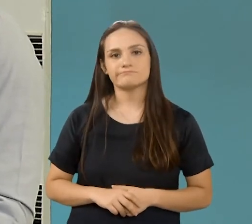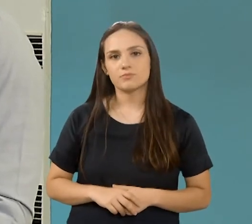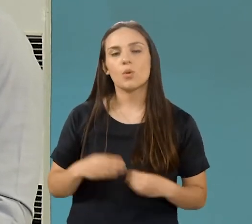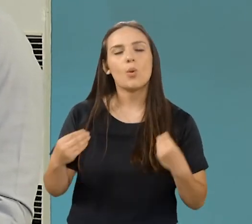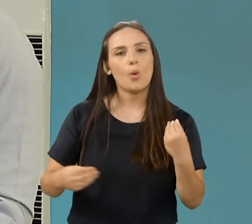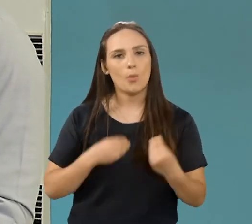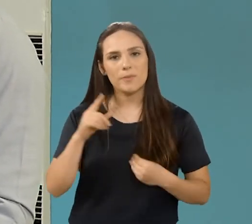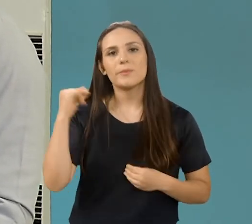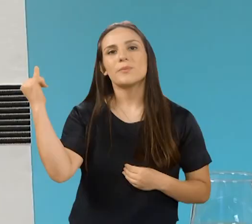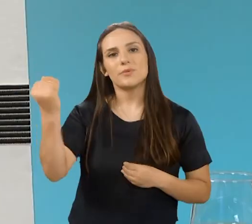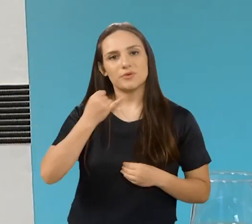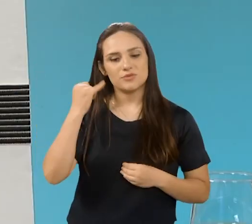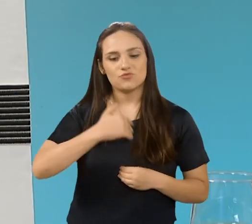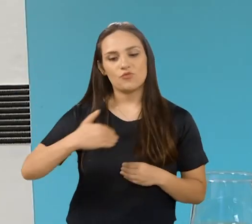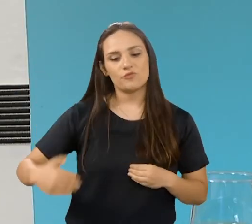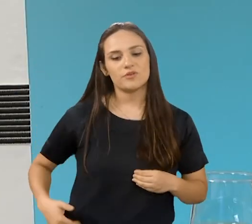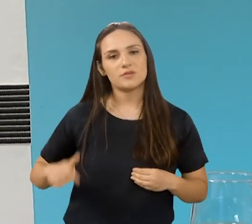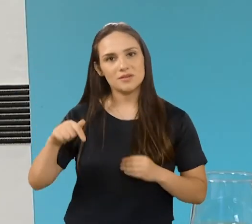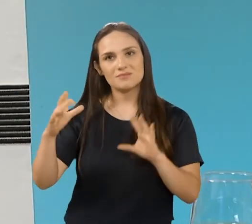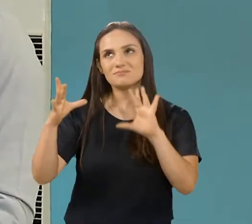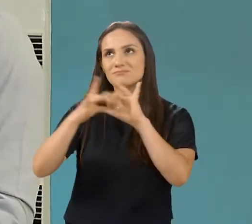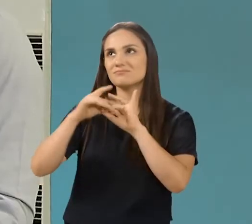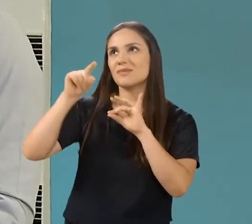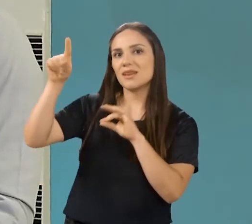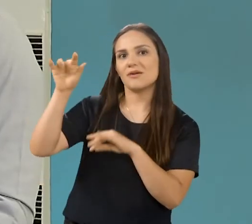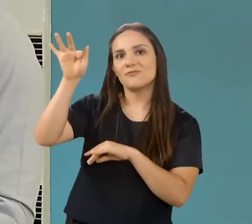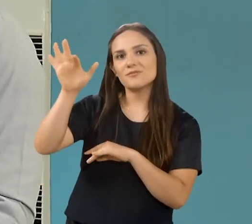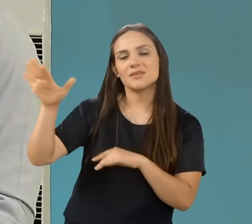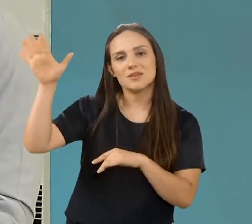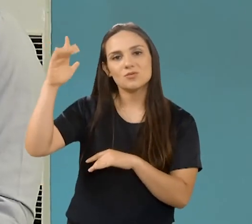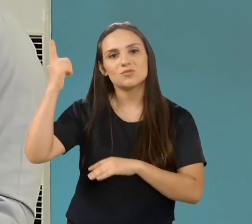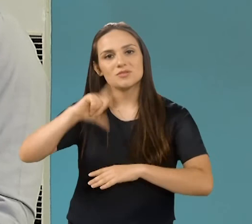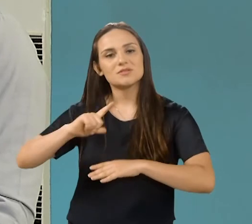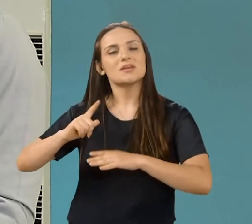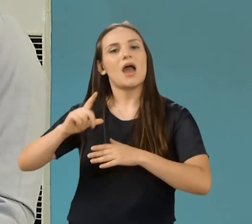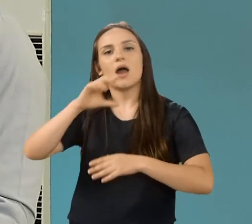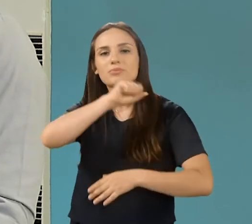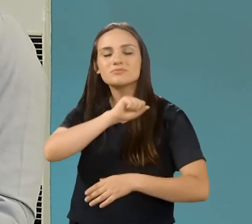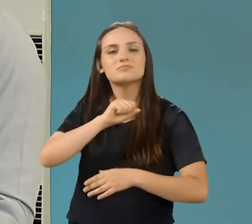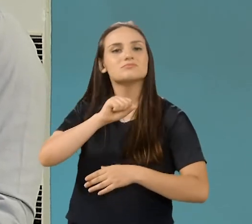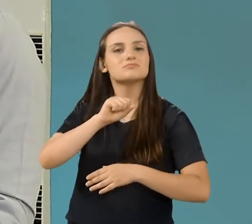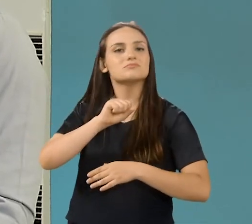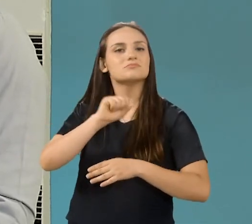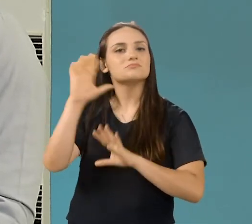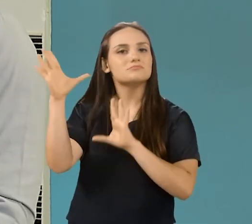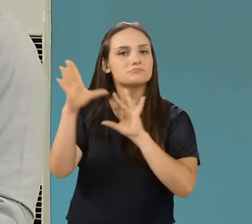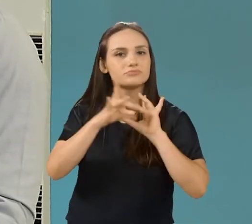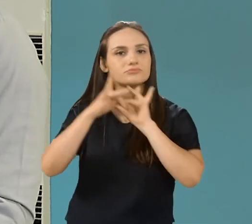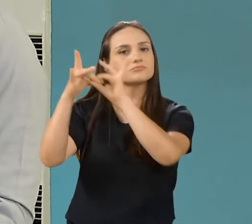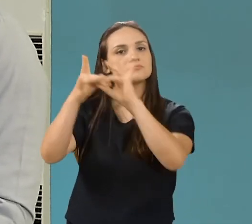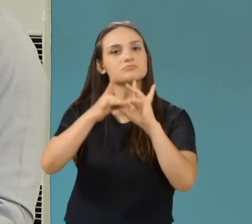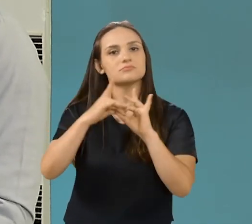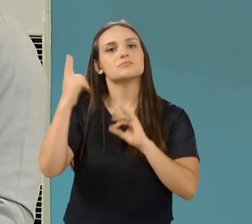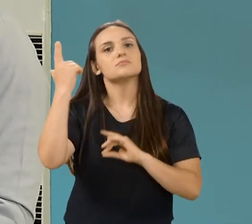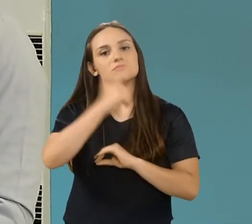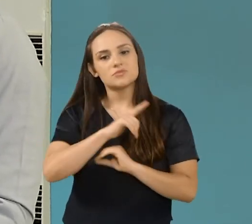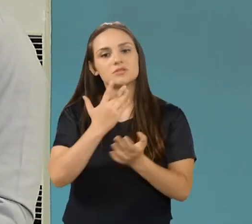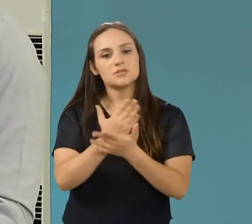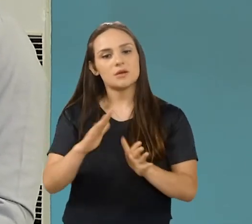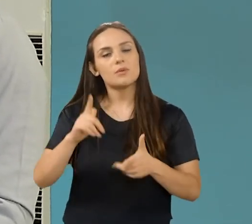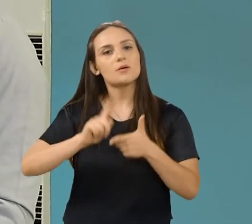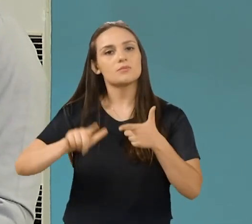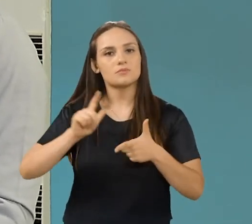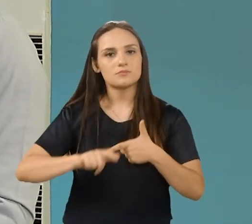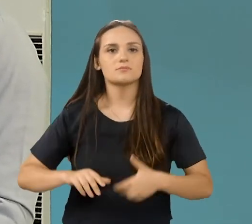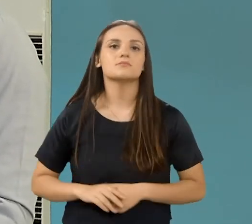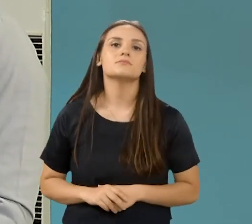força da articulação do governo do estado para poder ter o dinamismo necessário para enfrentar uma situação tão complexa como a que nós estamos vivendo